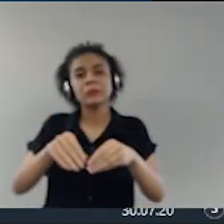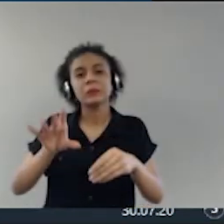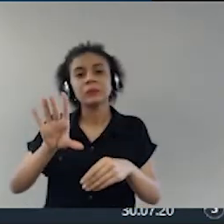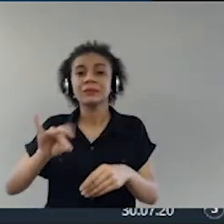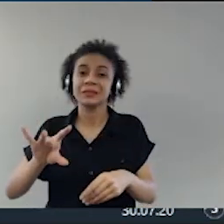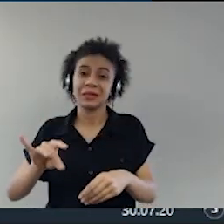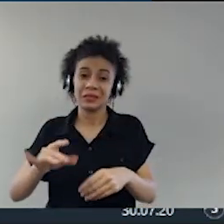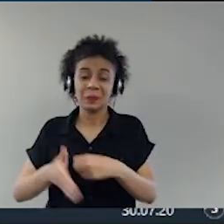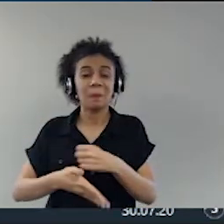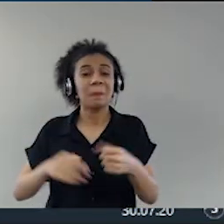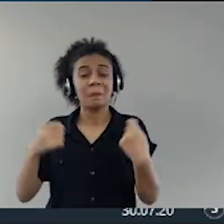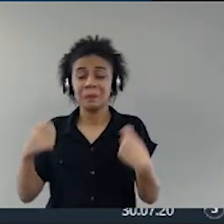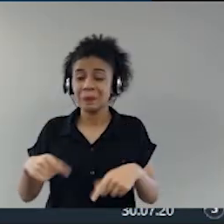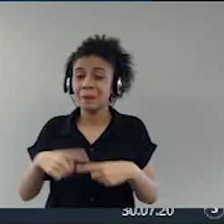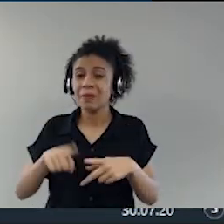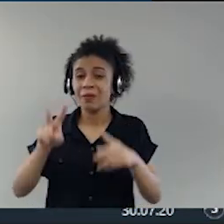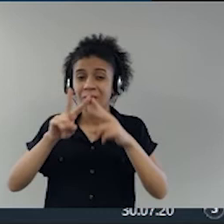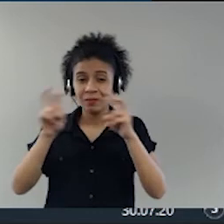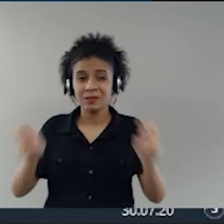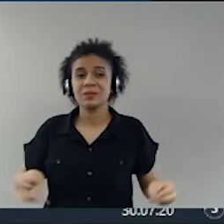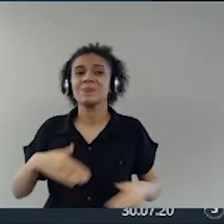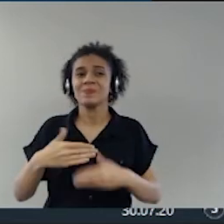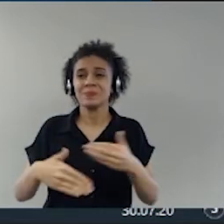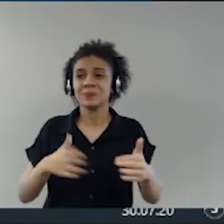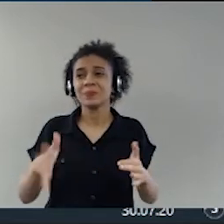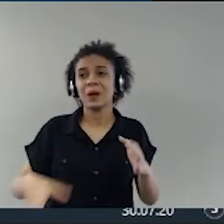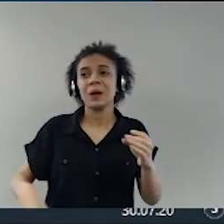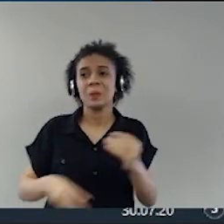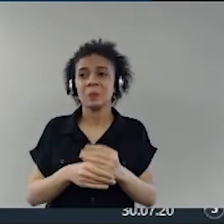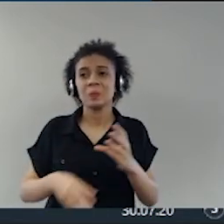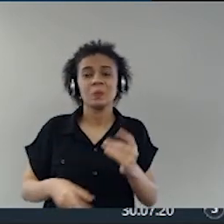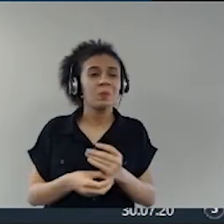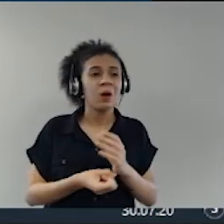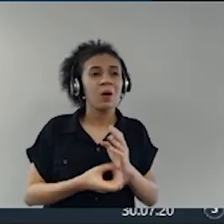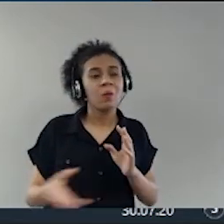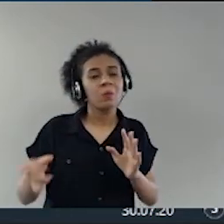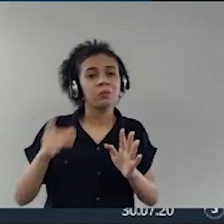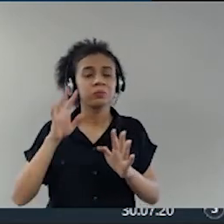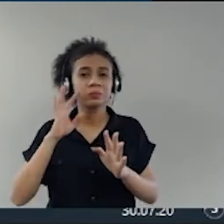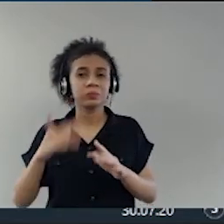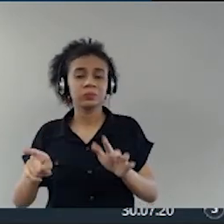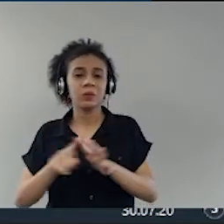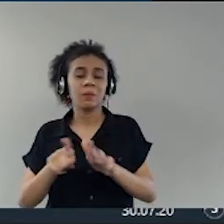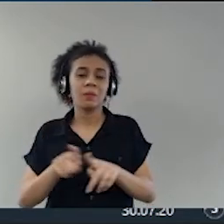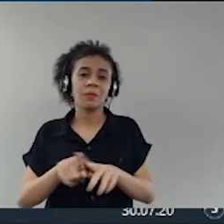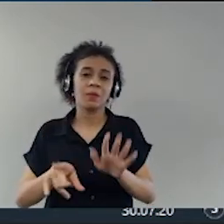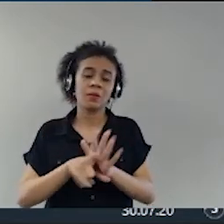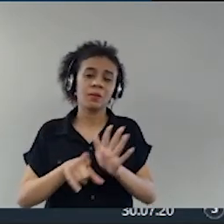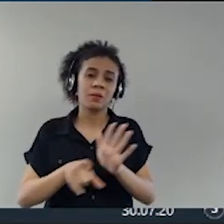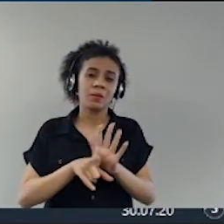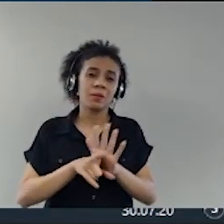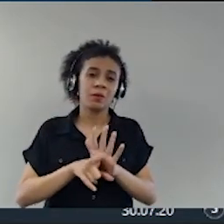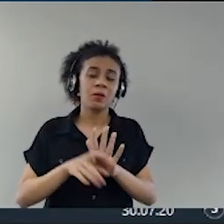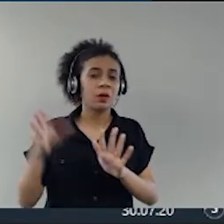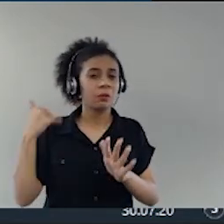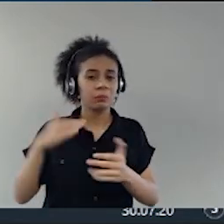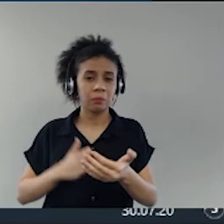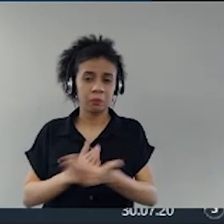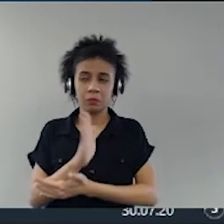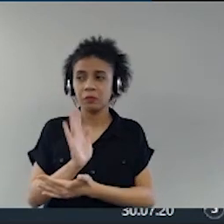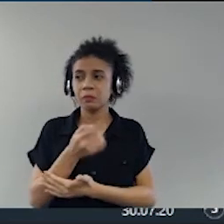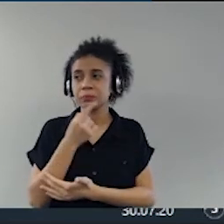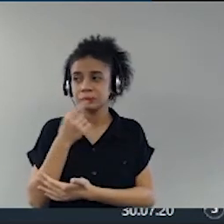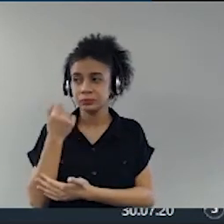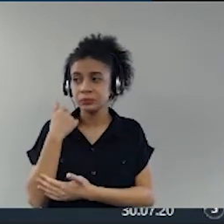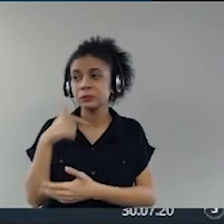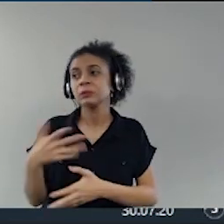embasamento científico também foram temas que estão sendo e foram abordados em algumas decisões e na legislação que foi recentemente aprovada.